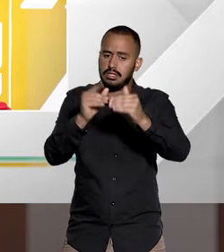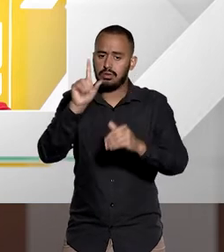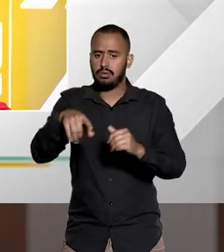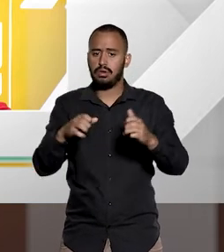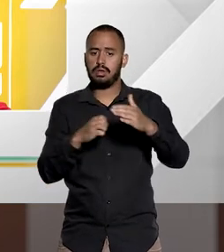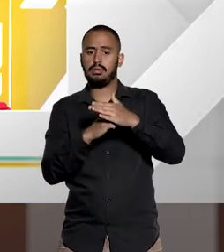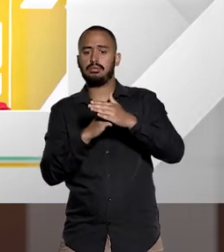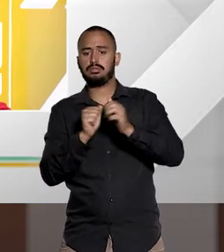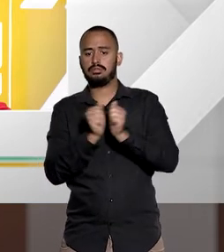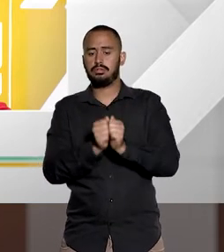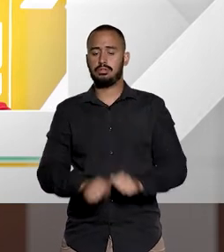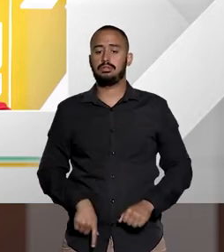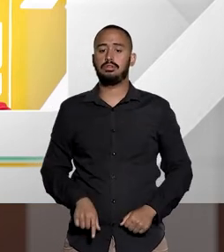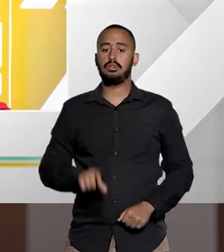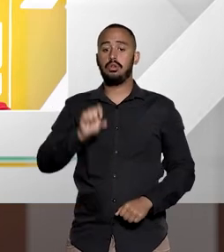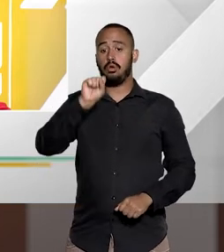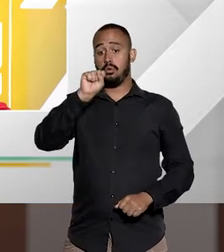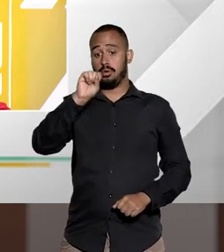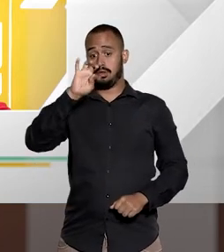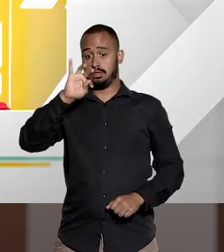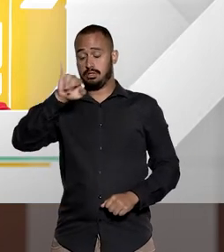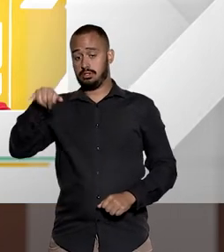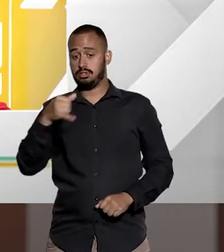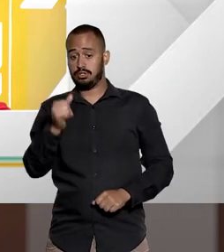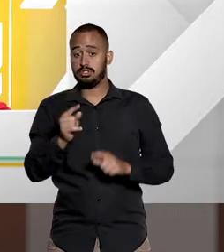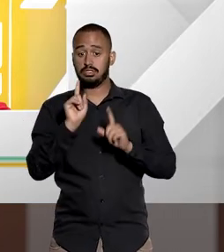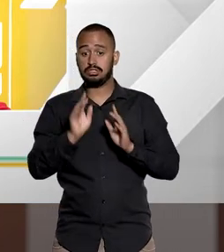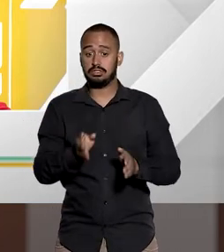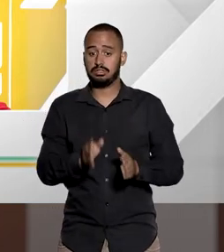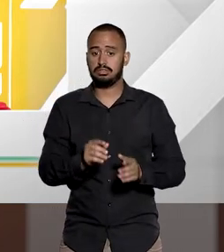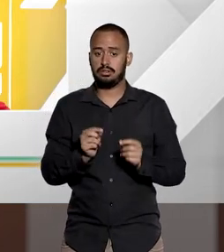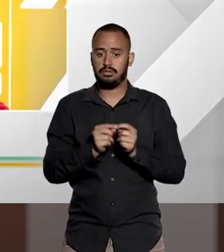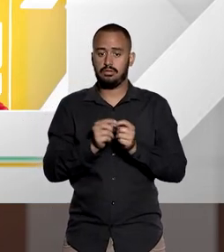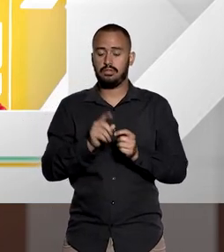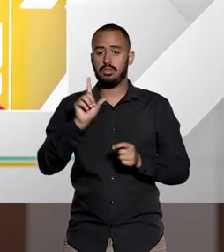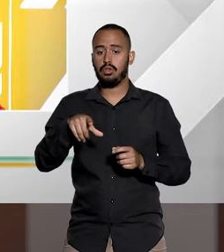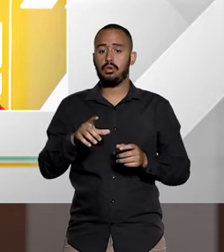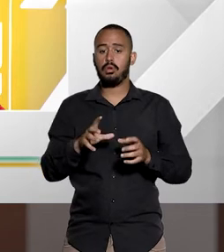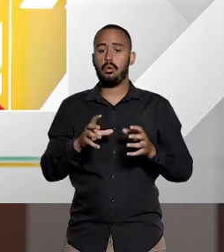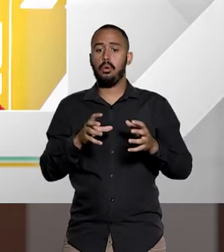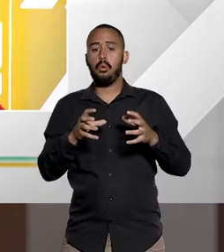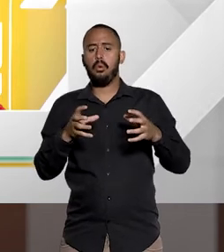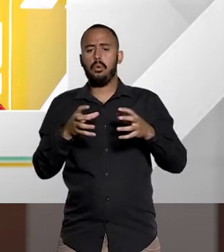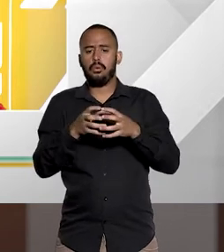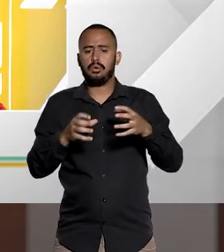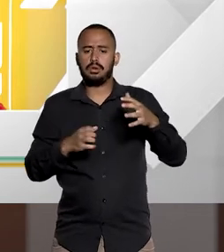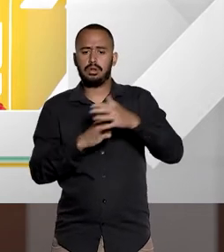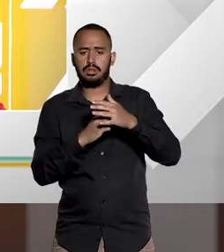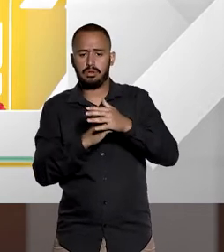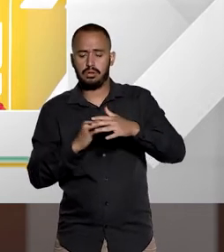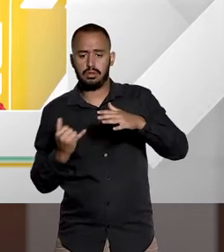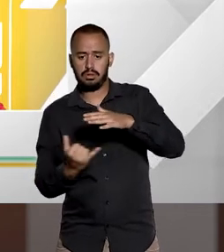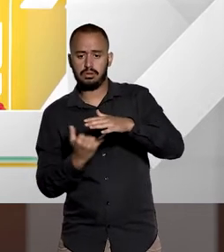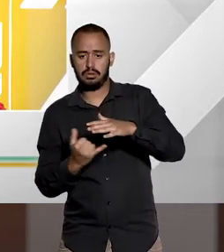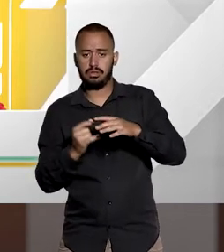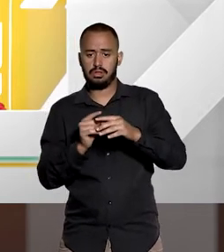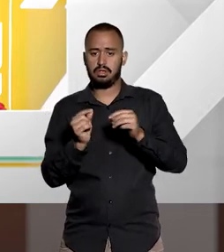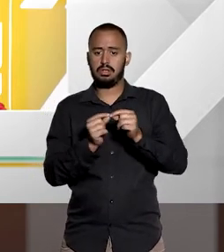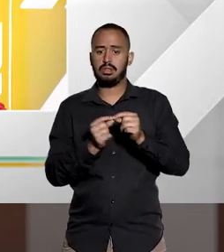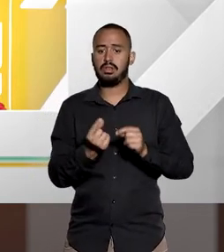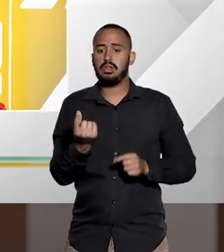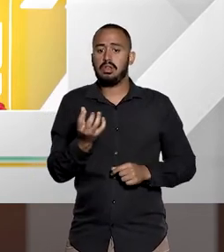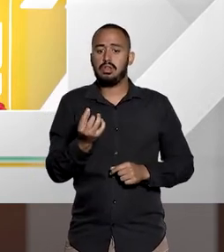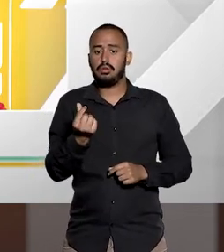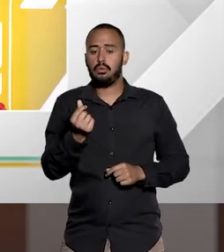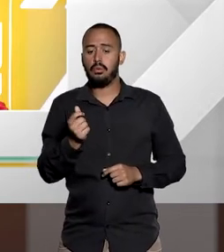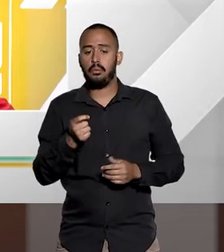das duas. O STJ já se posicionou numa demanda em que uma concessionária de rodovia pretendia cobrar valores de uma concessionária